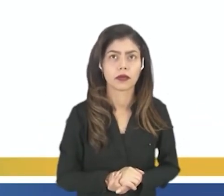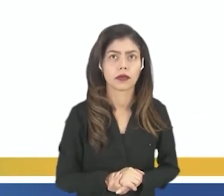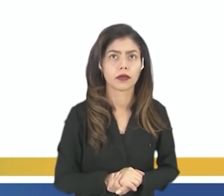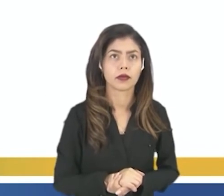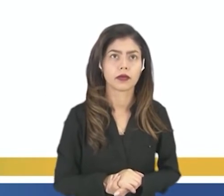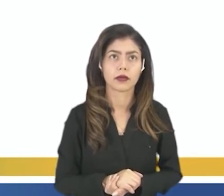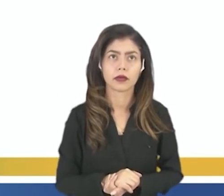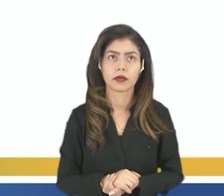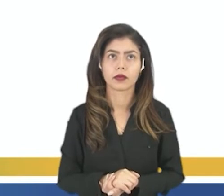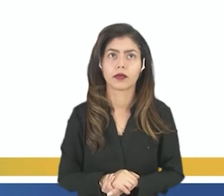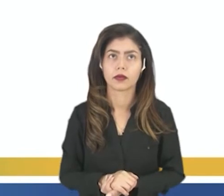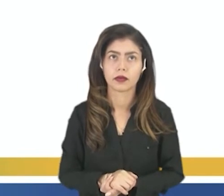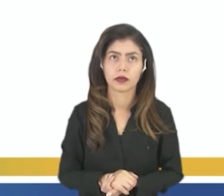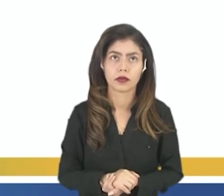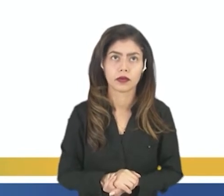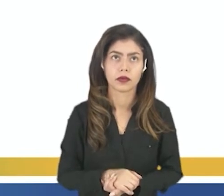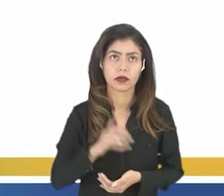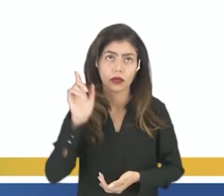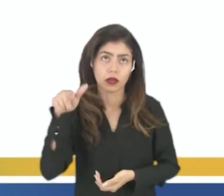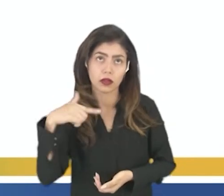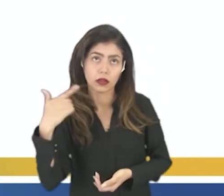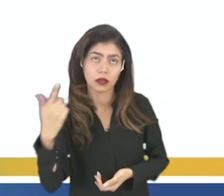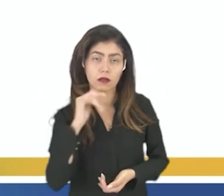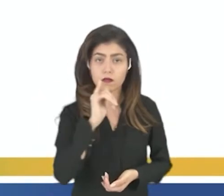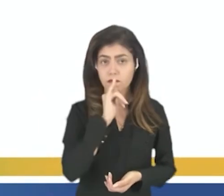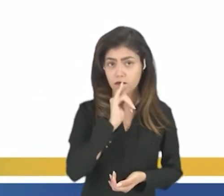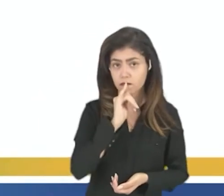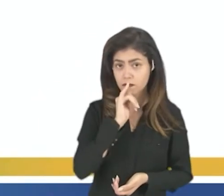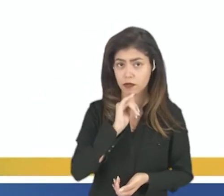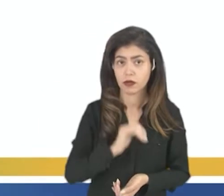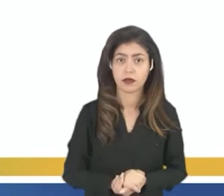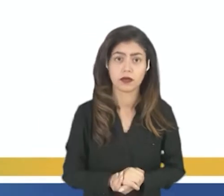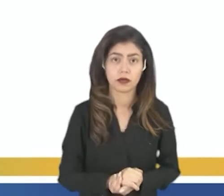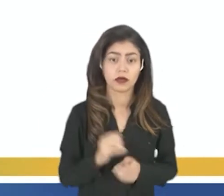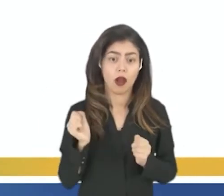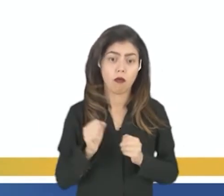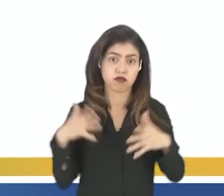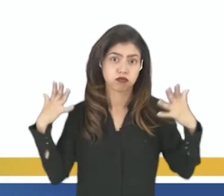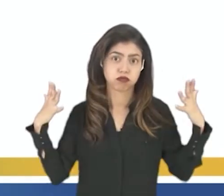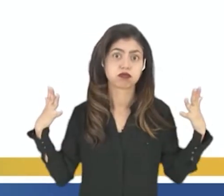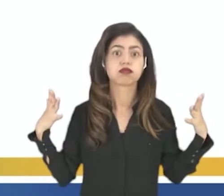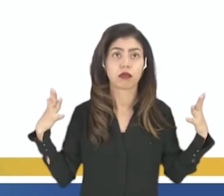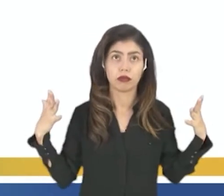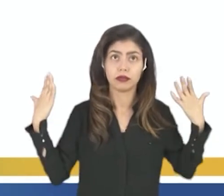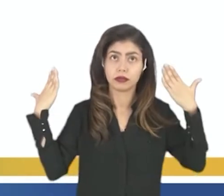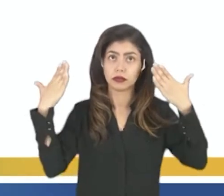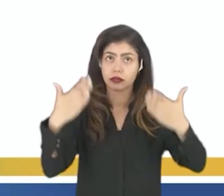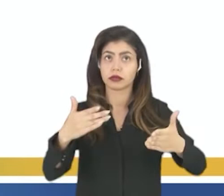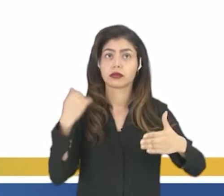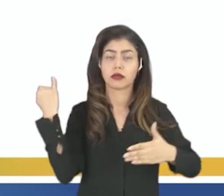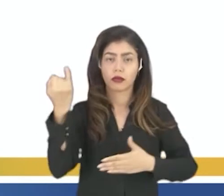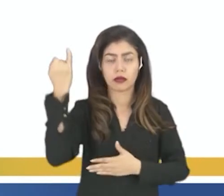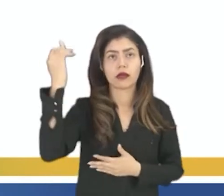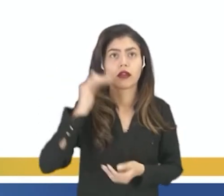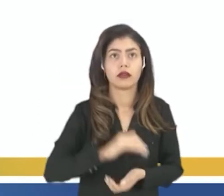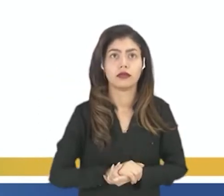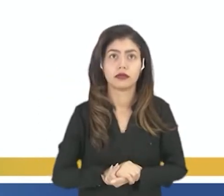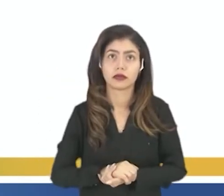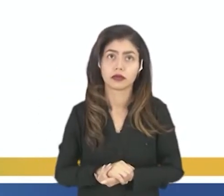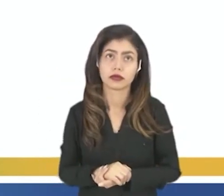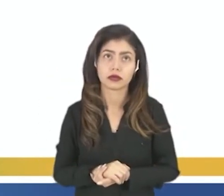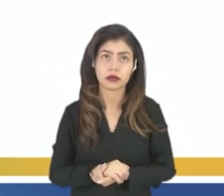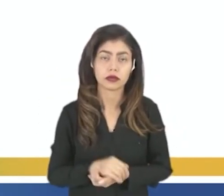Reis hoje eu trouxe exemplo aqui de outros acidentes que ocorreram foquei nesse primeiro que é o exemplo